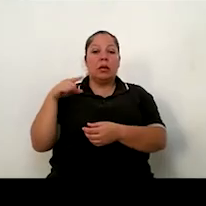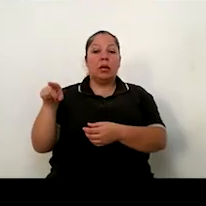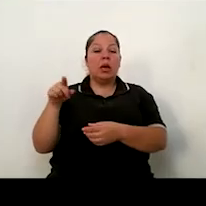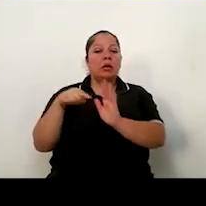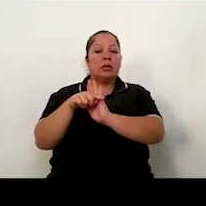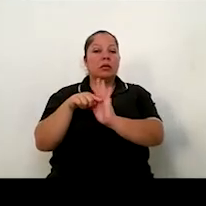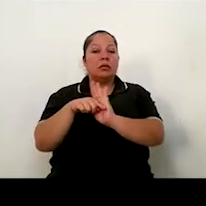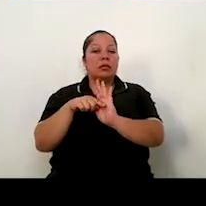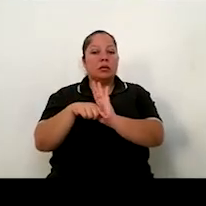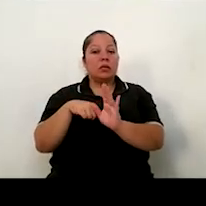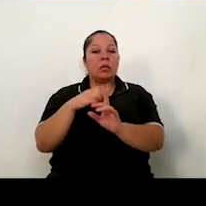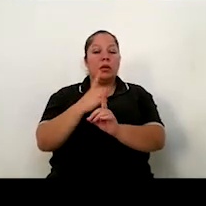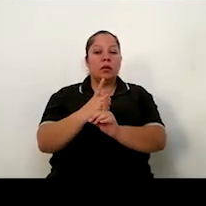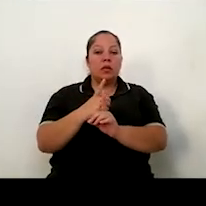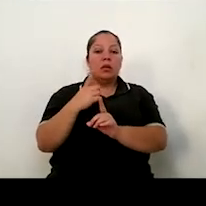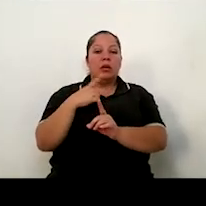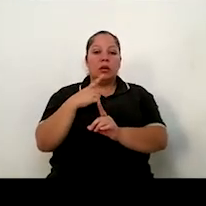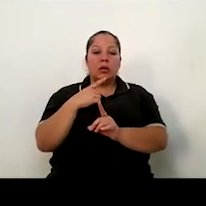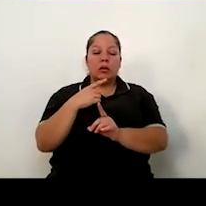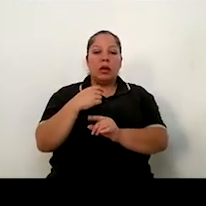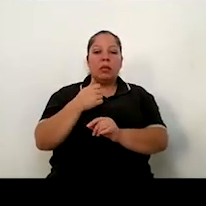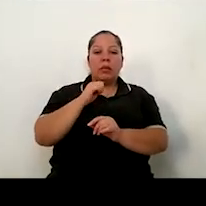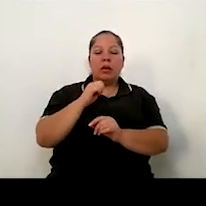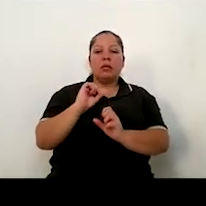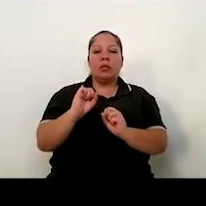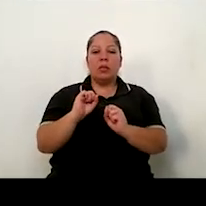quantidade que é segura ou não, uma dose